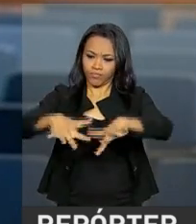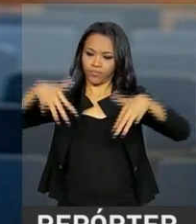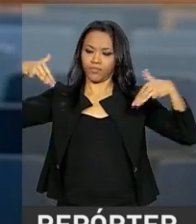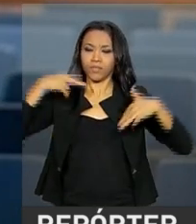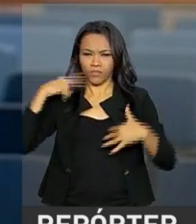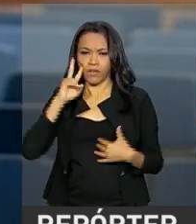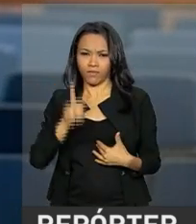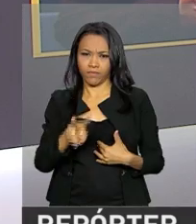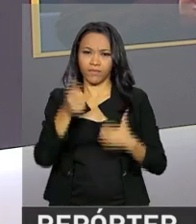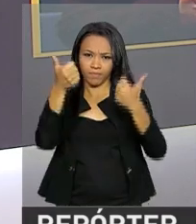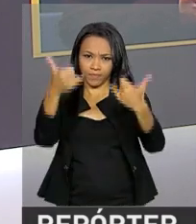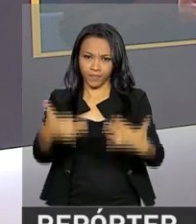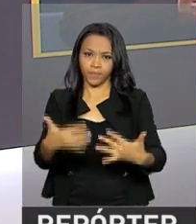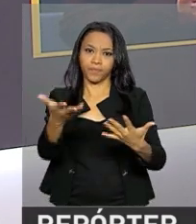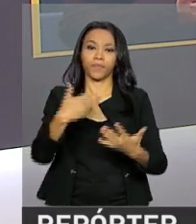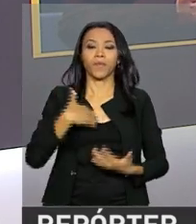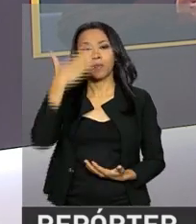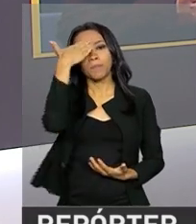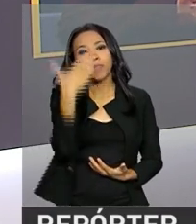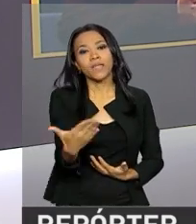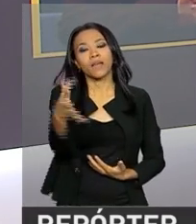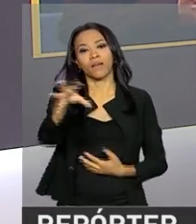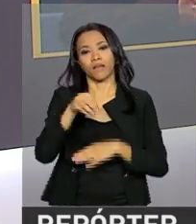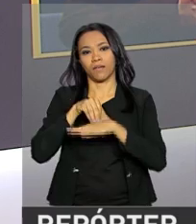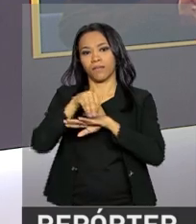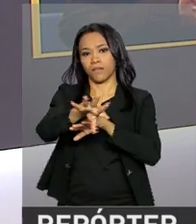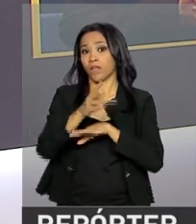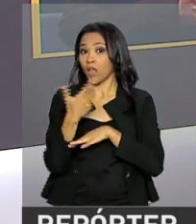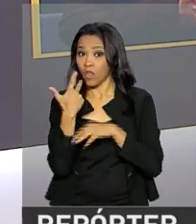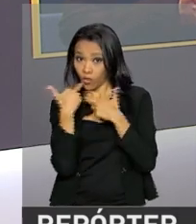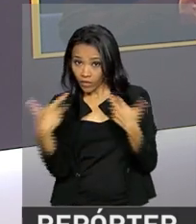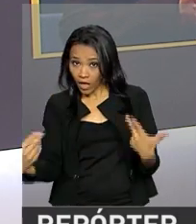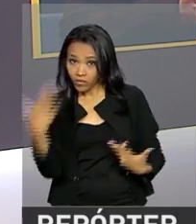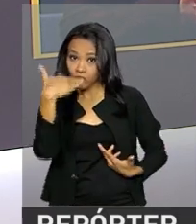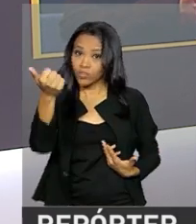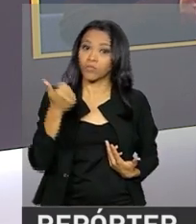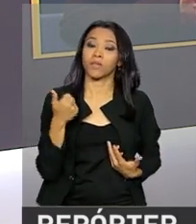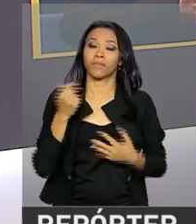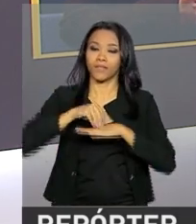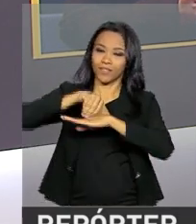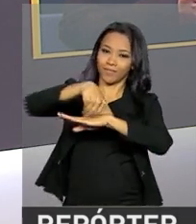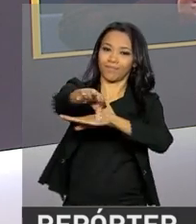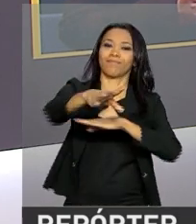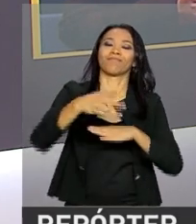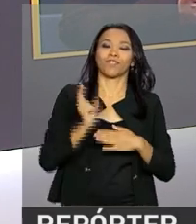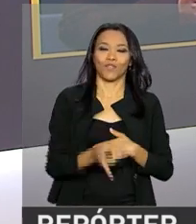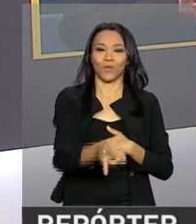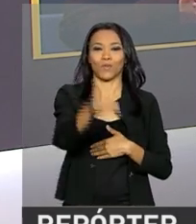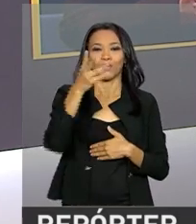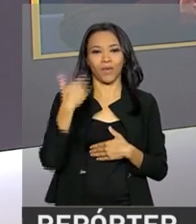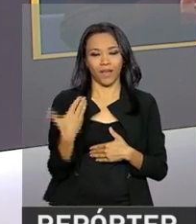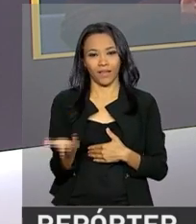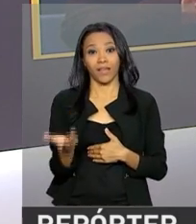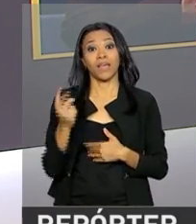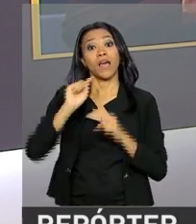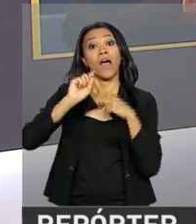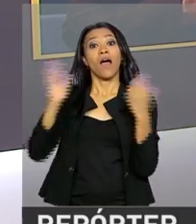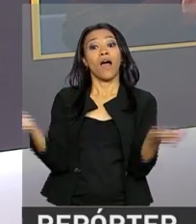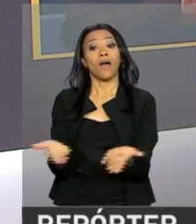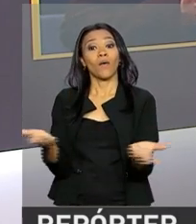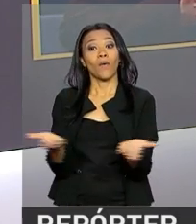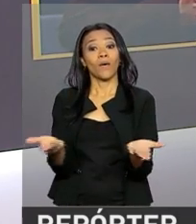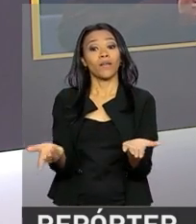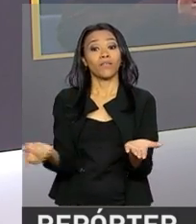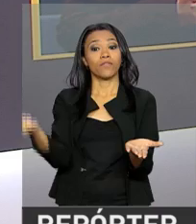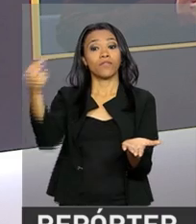Leandro é com você OK tá obrigado pelas suas informações Qualquer novidade você chama a gente aqui A gente vai continuar com o nosso giro de repórteres agora a gente sai